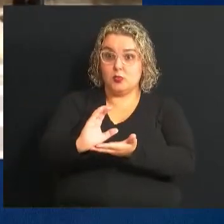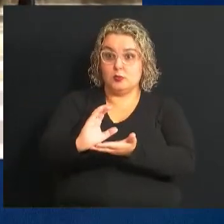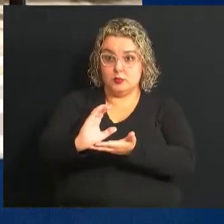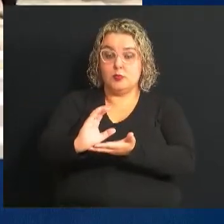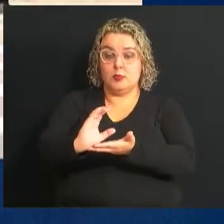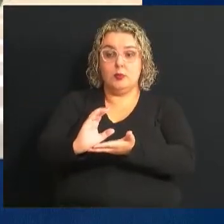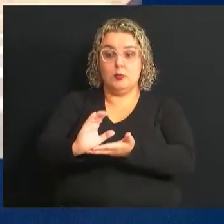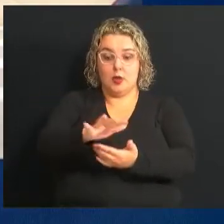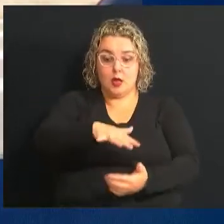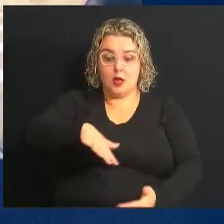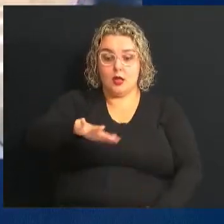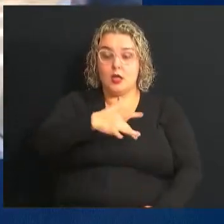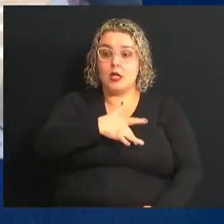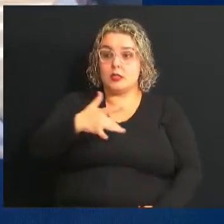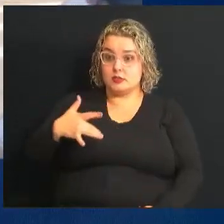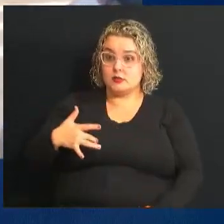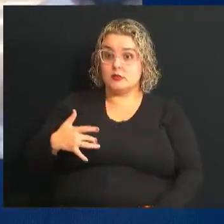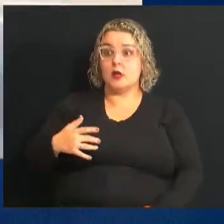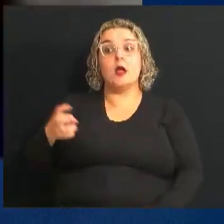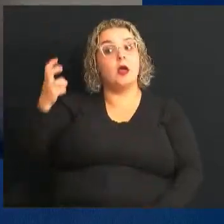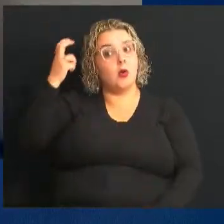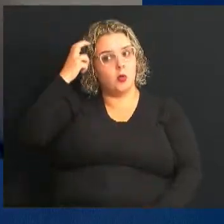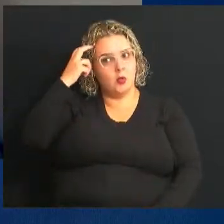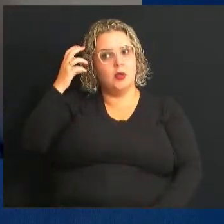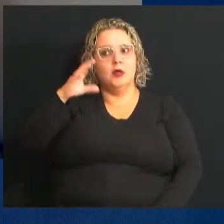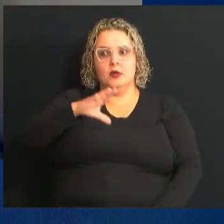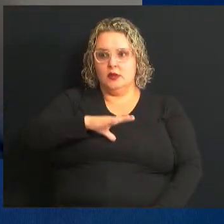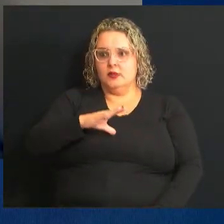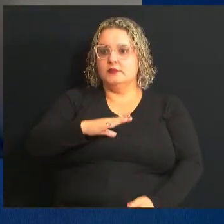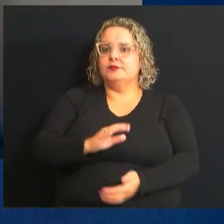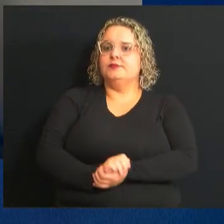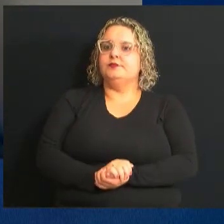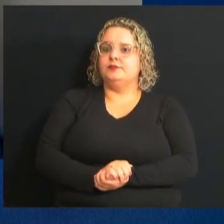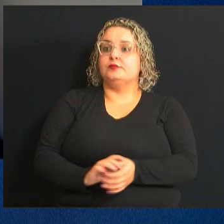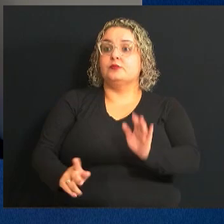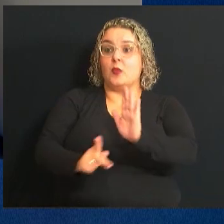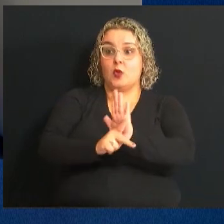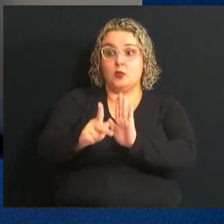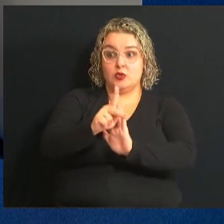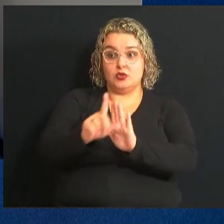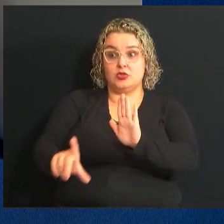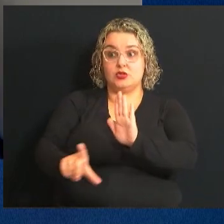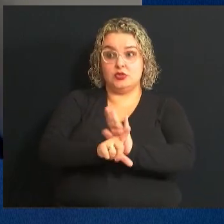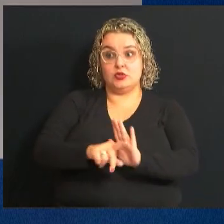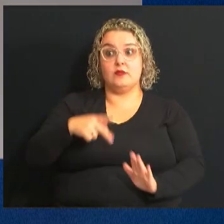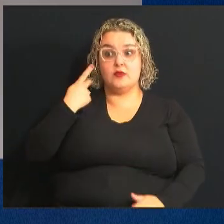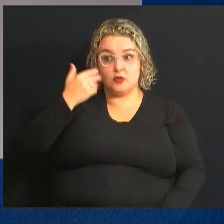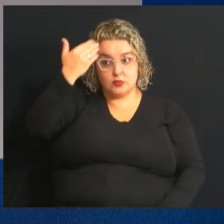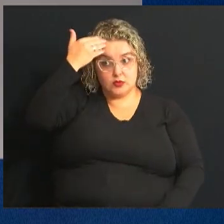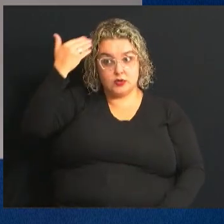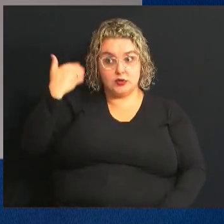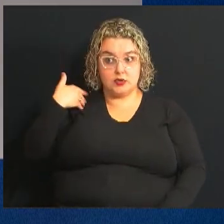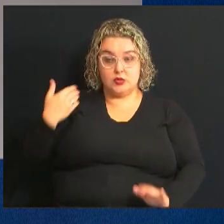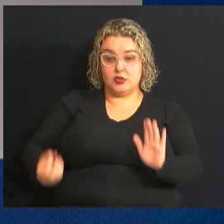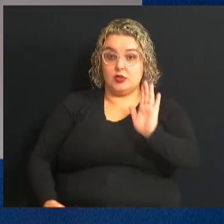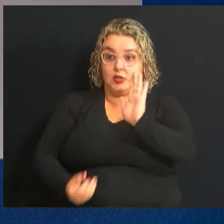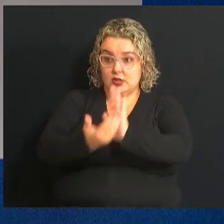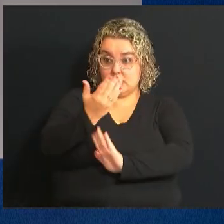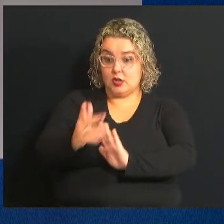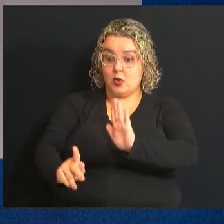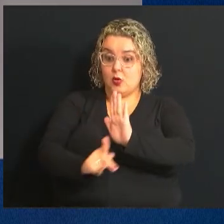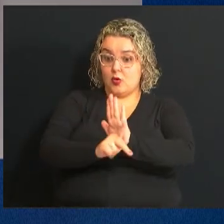para a saúde e cultura da cidade. Projeto de lei da vereadora Débora Palermo, que cria o plano de ação